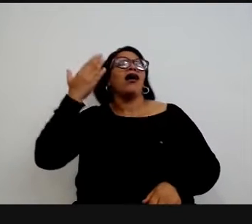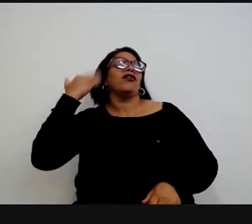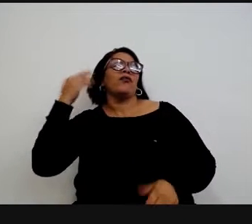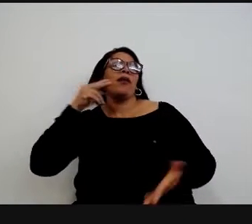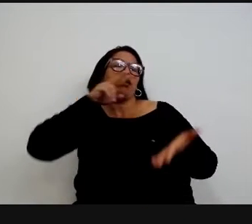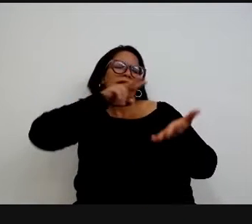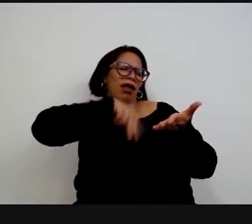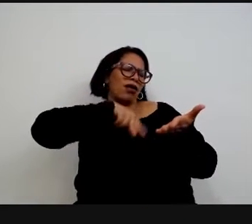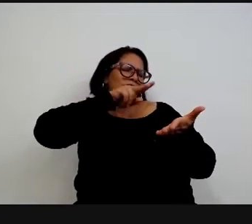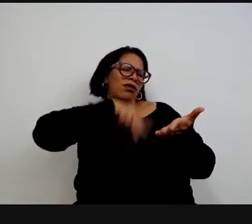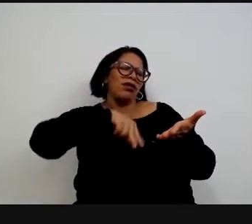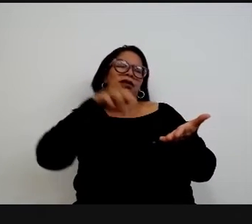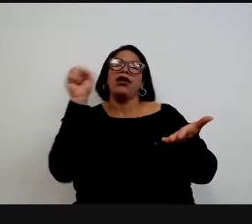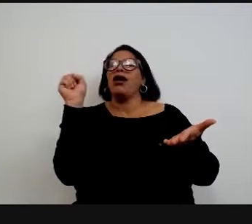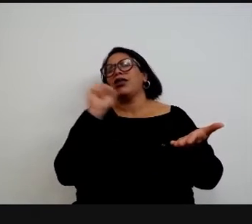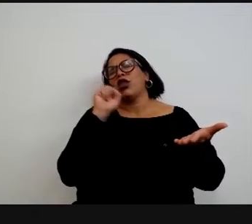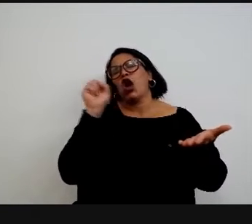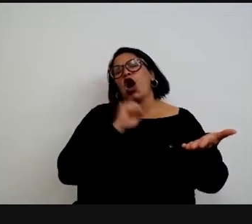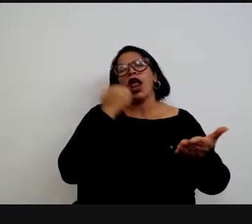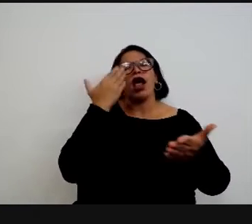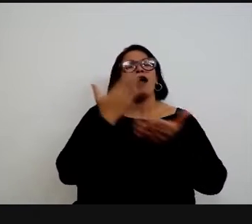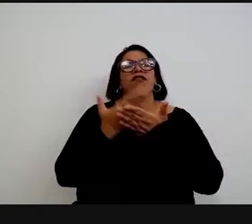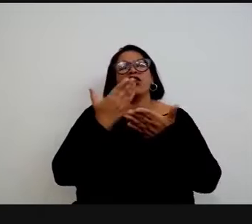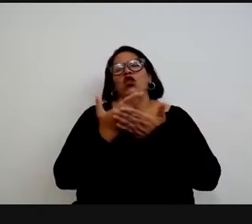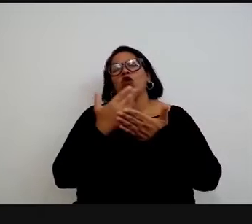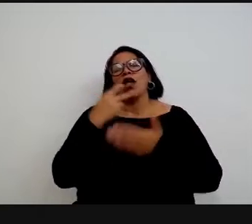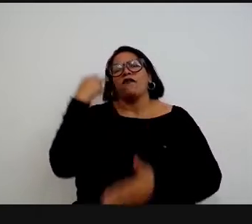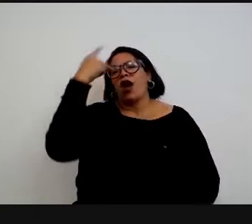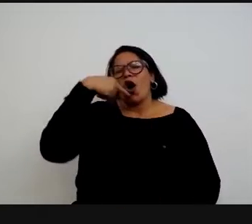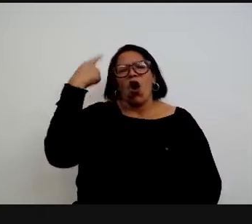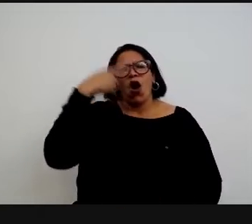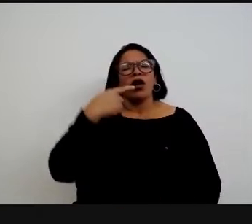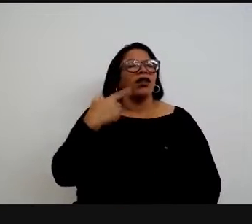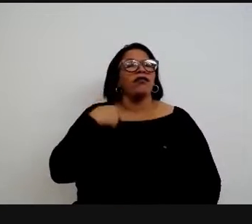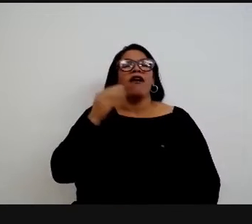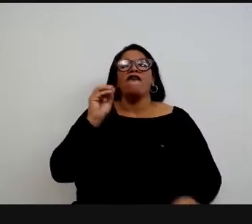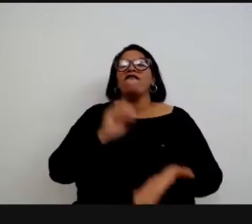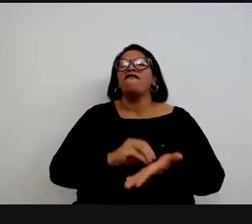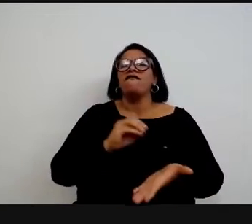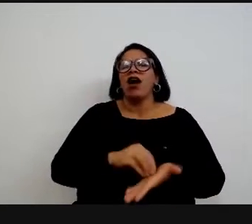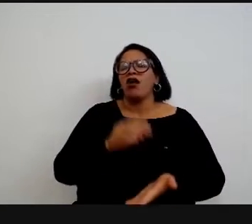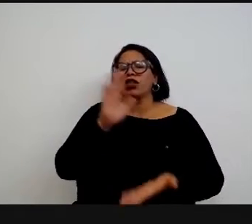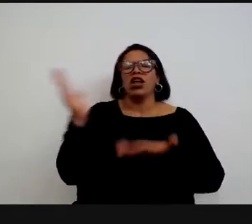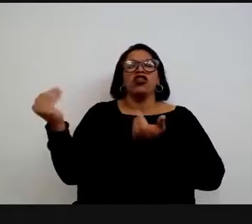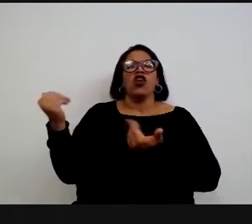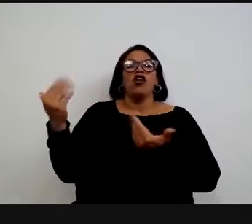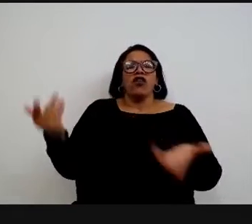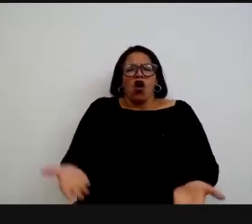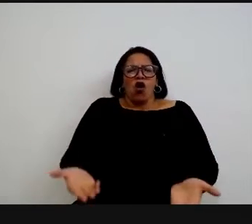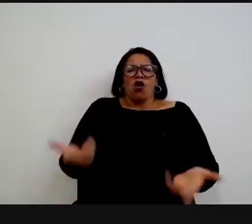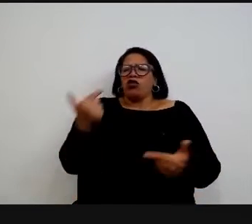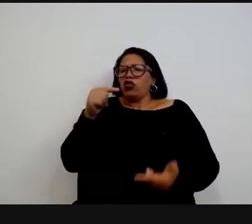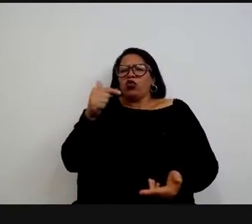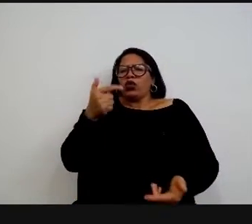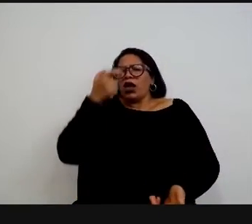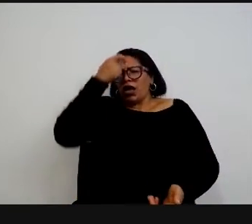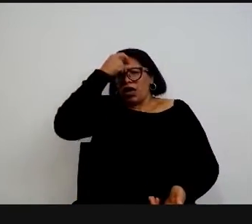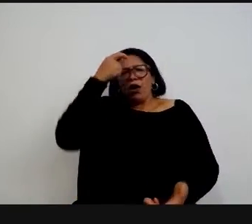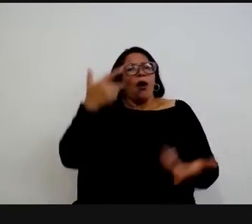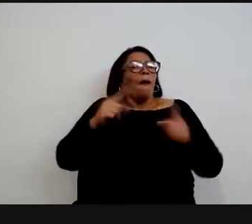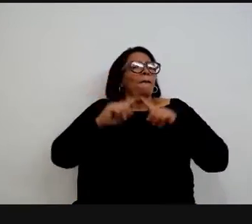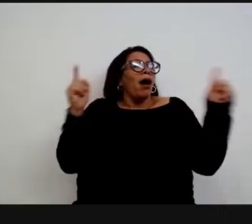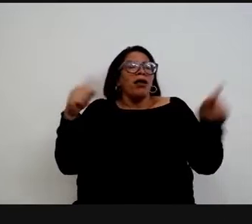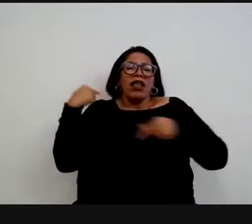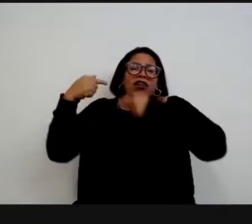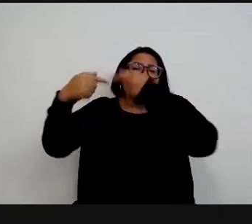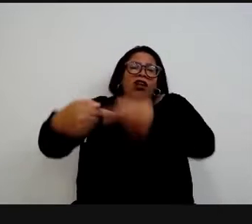gente lia, no meu tempo a gente estudava horas, hoje os meninos não concentram. É uma outra forma, é uma outra cabeça, é uma outra